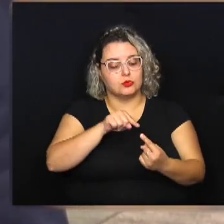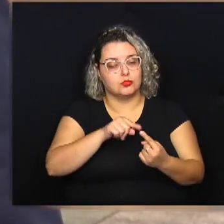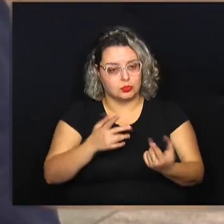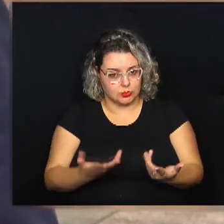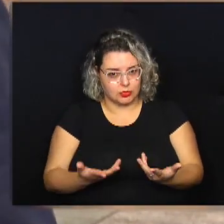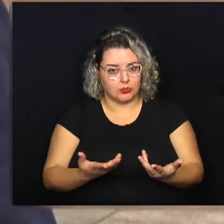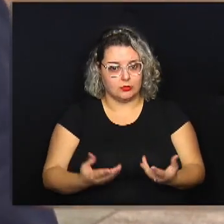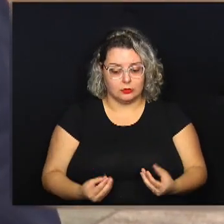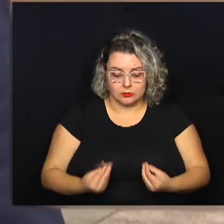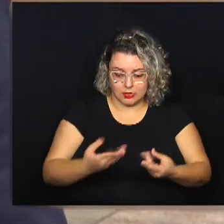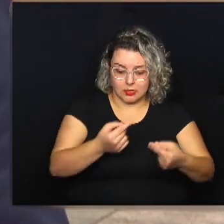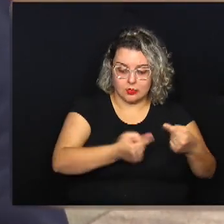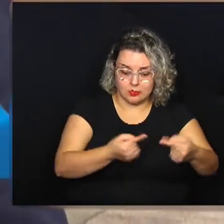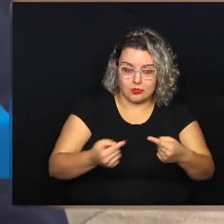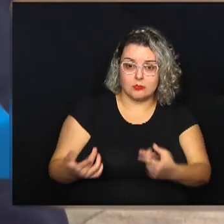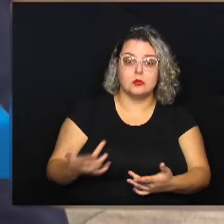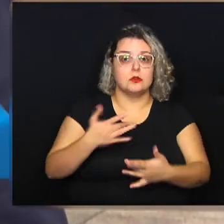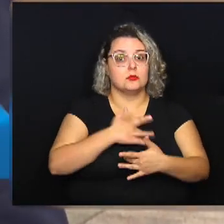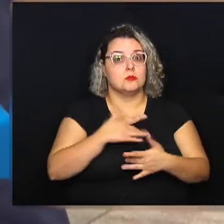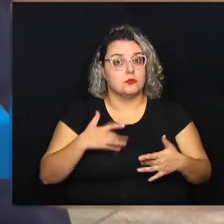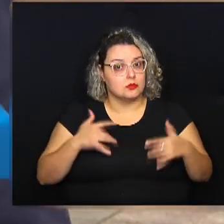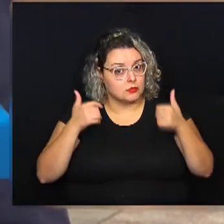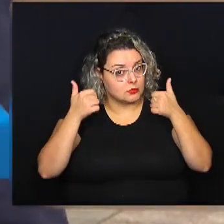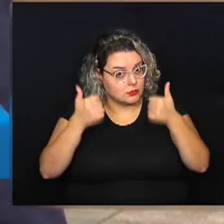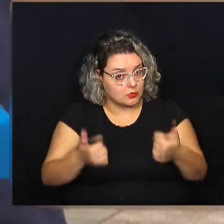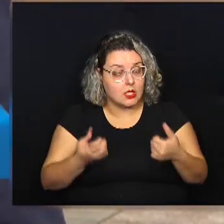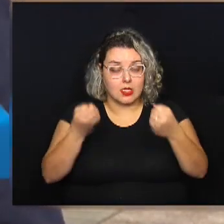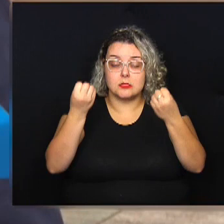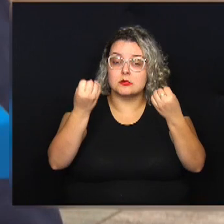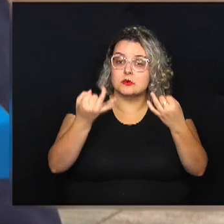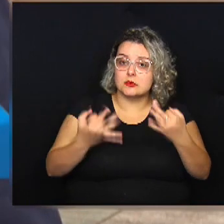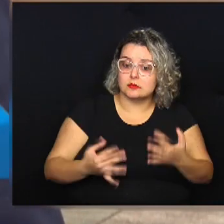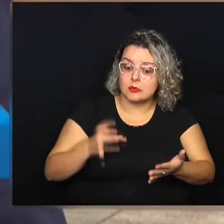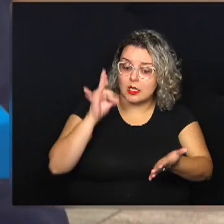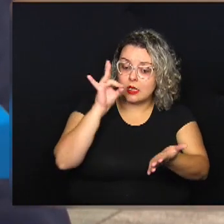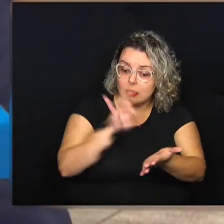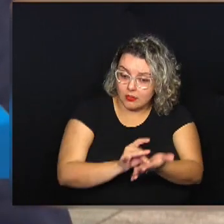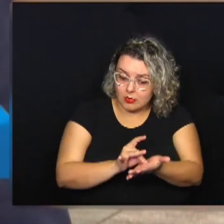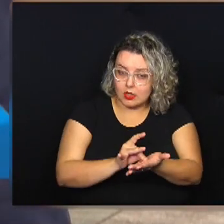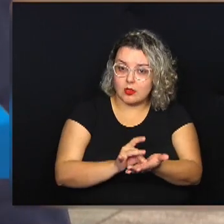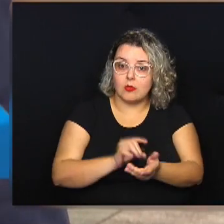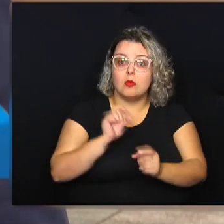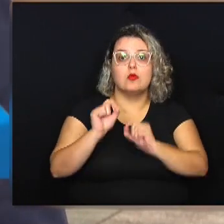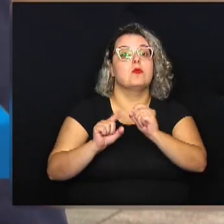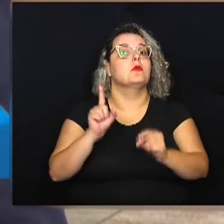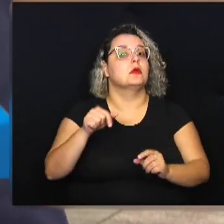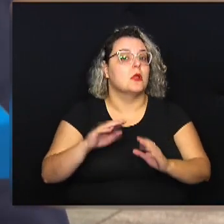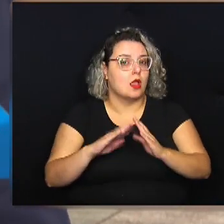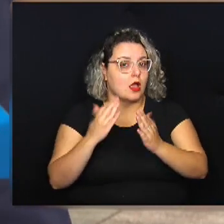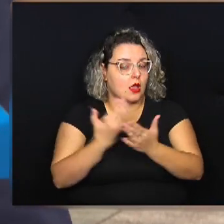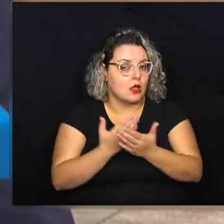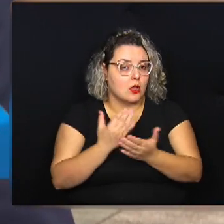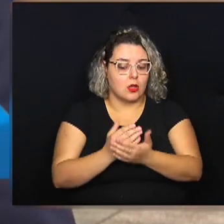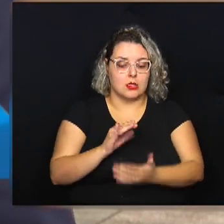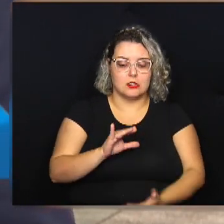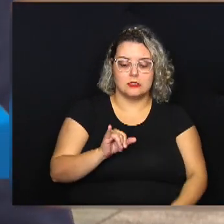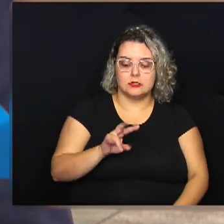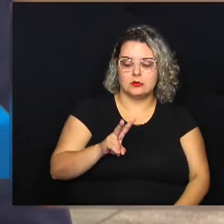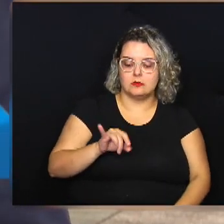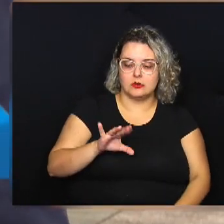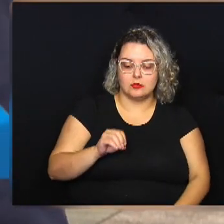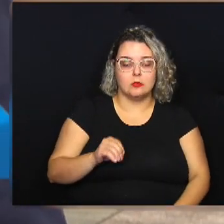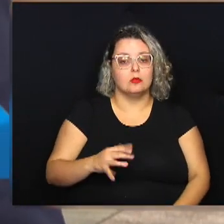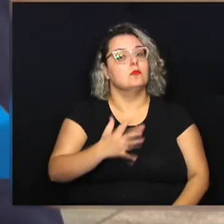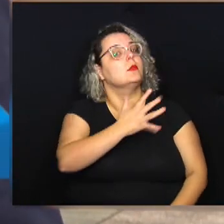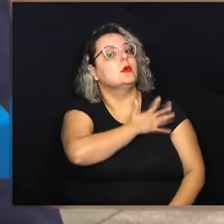Trazer um debate saudável, explicando a verdade sobre o que é uma escola cívico-militar. E hoje, na